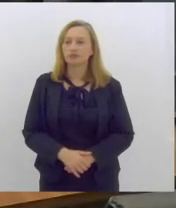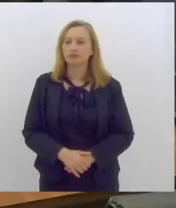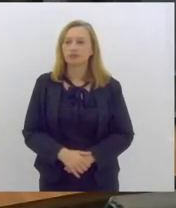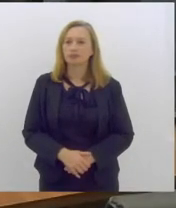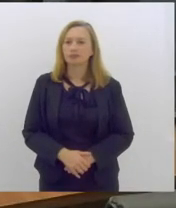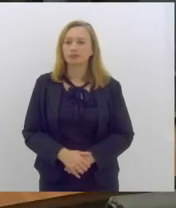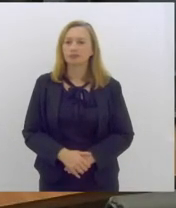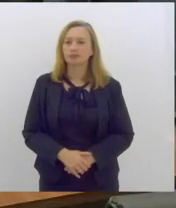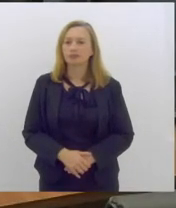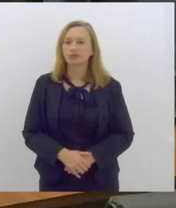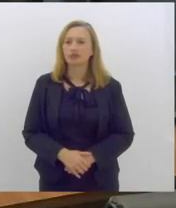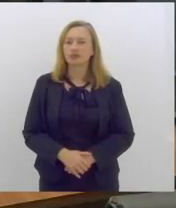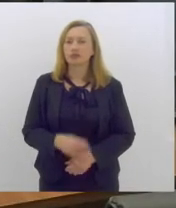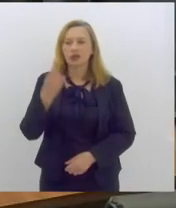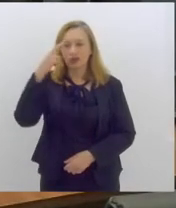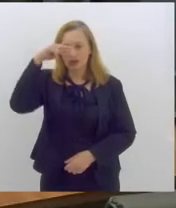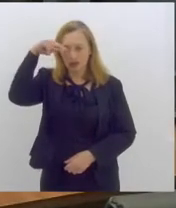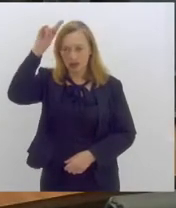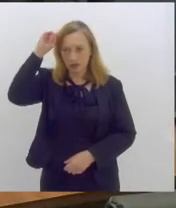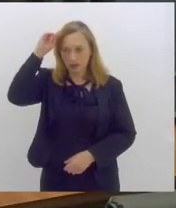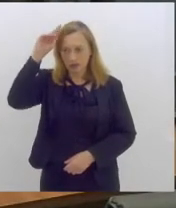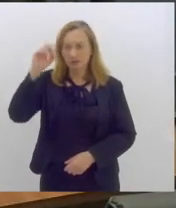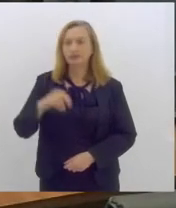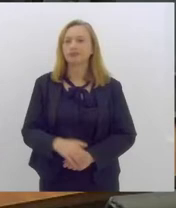o deputado Ferreirinha